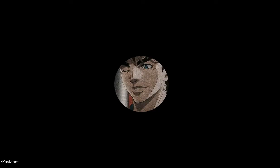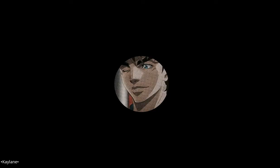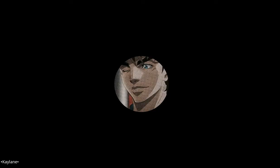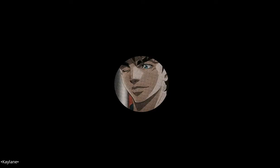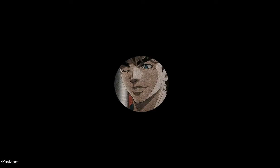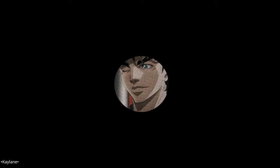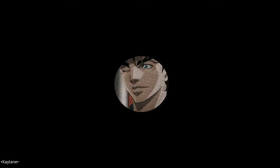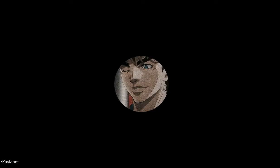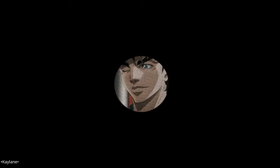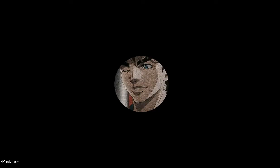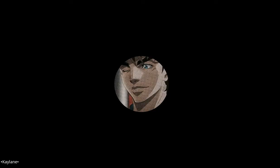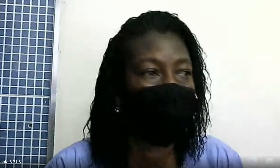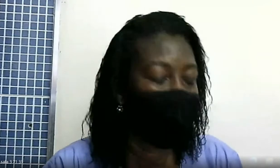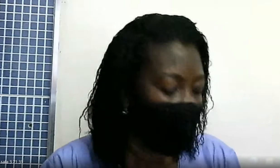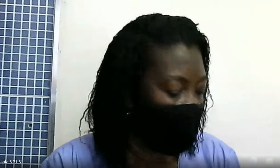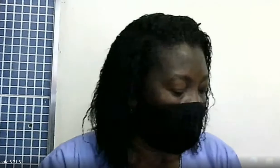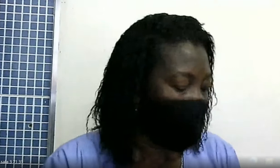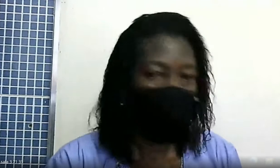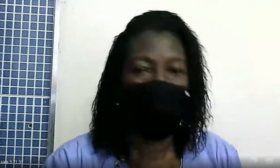Agora foi.